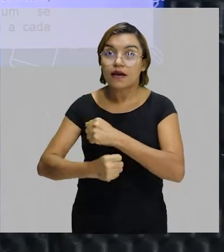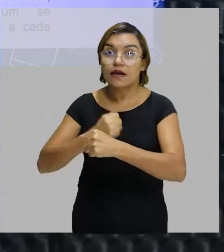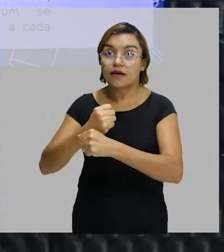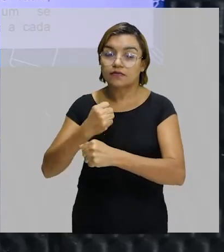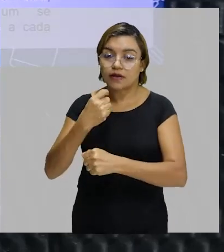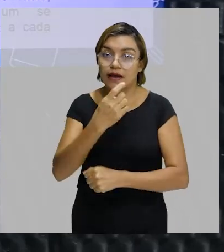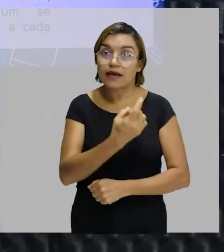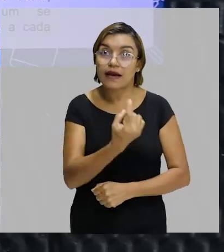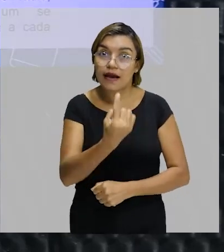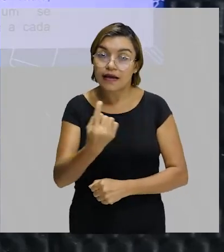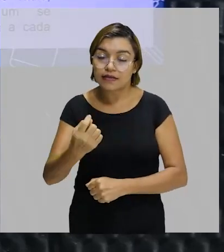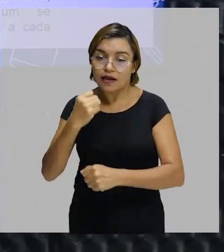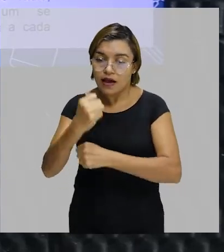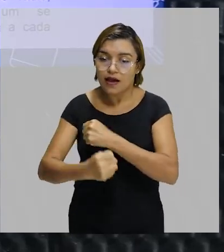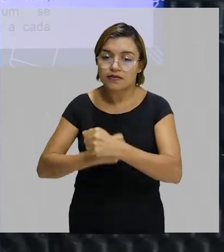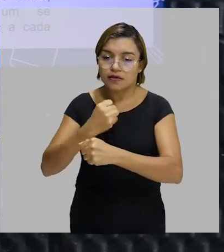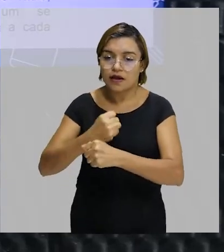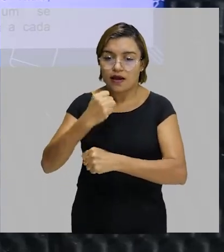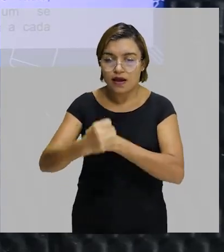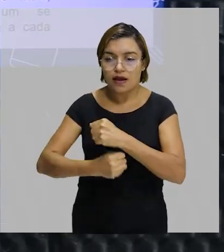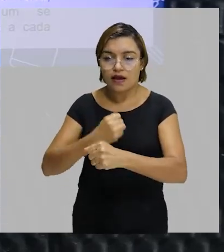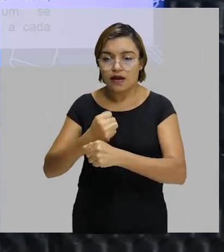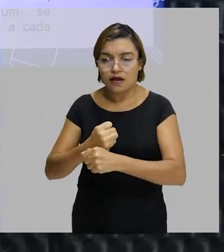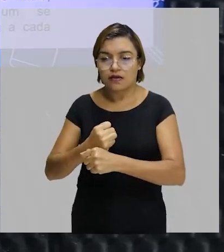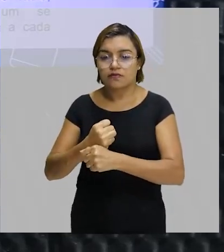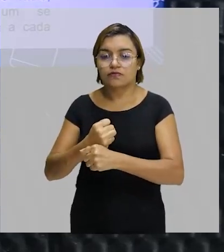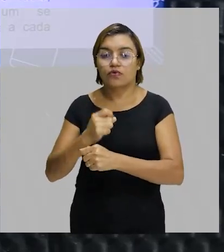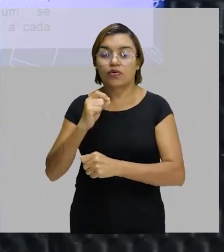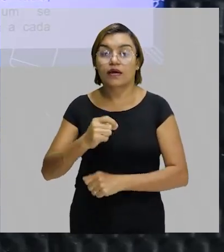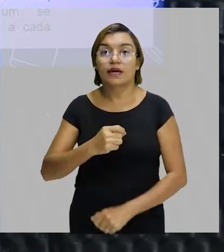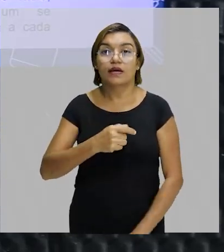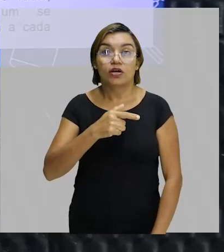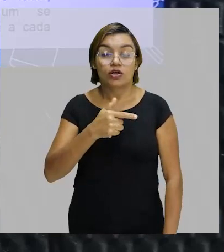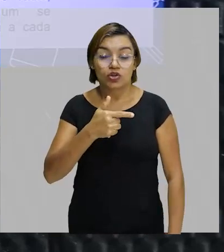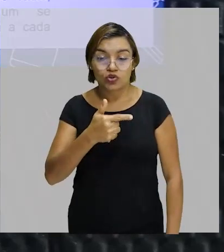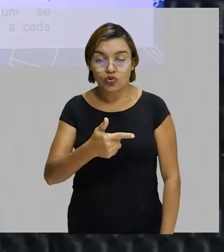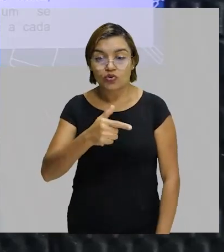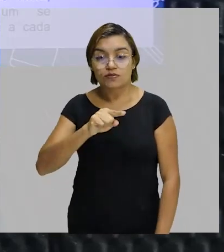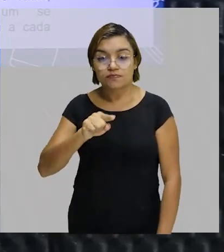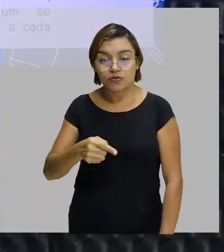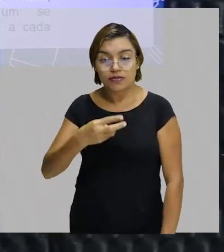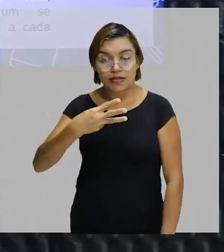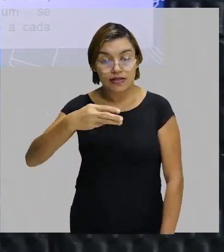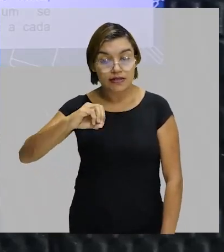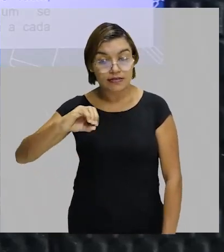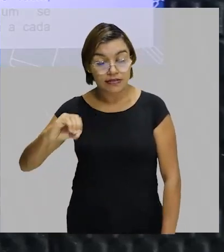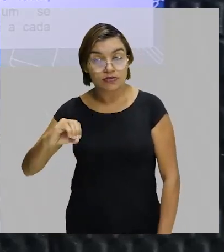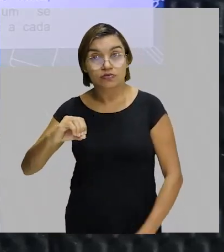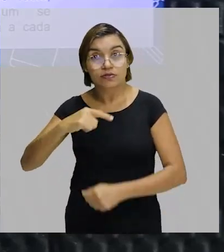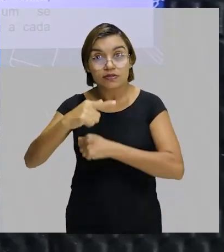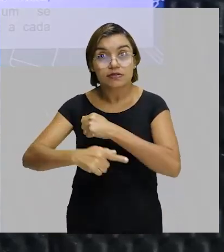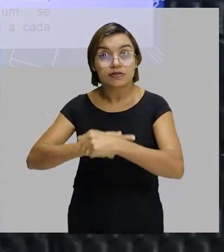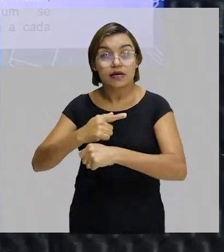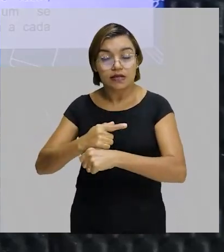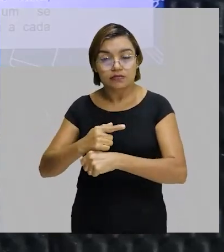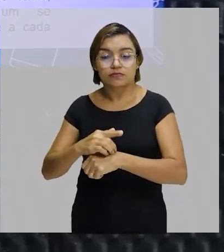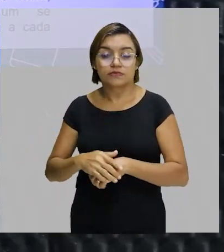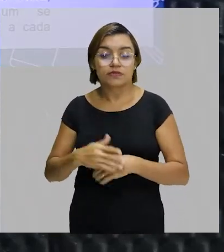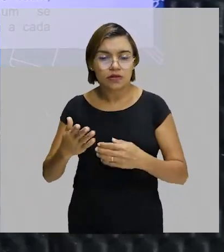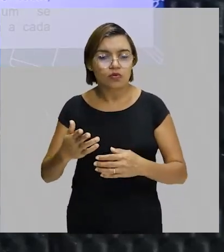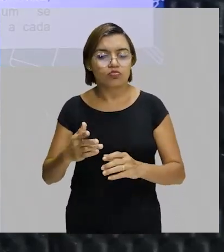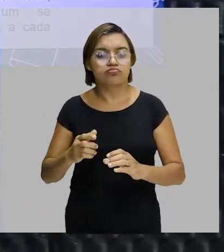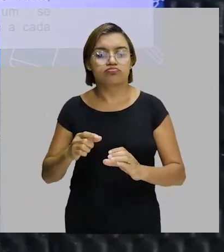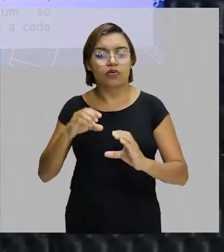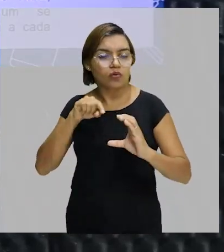ano são perdidos 2.300 átomos. Então, a gente observa que essa constante, né, ela